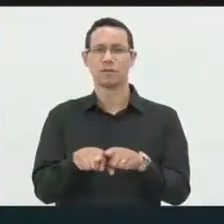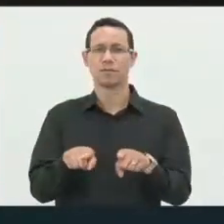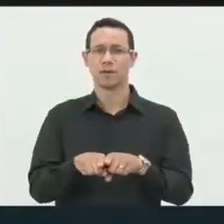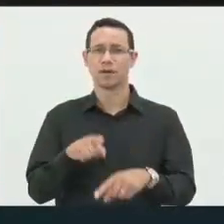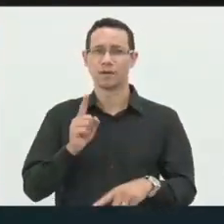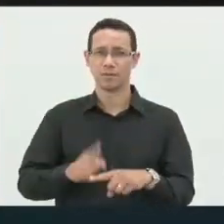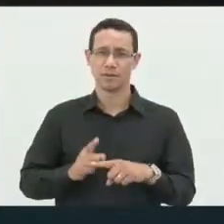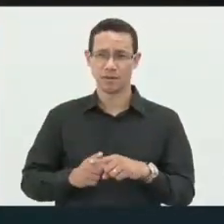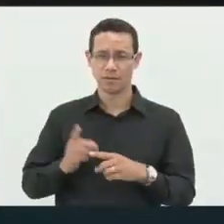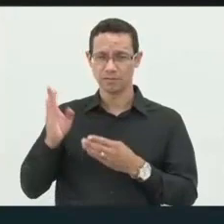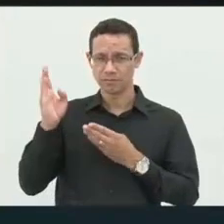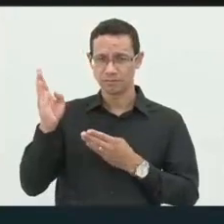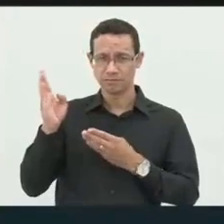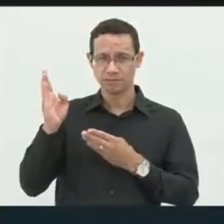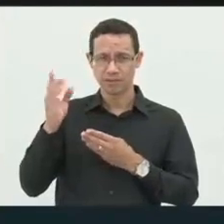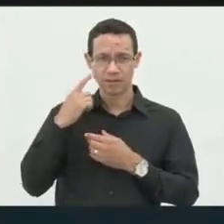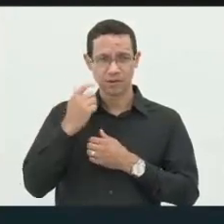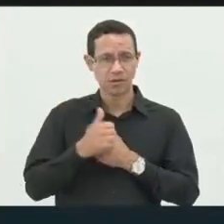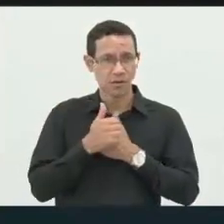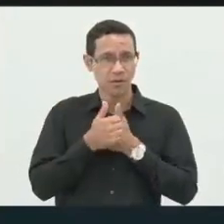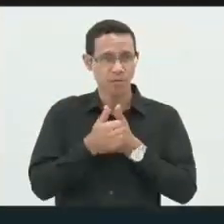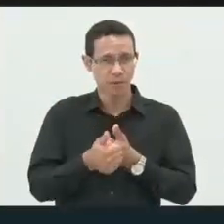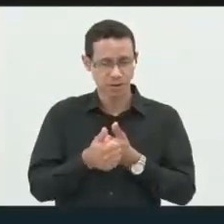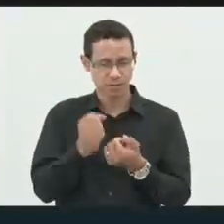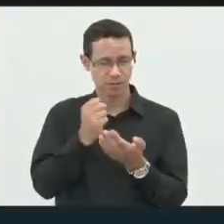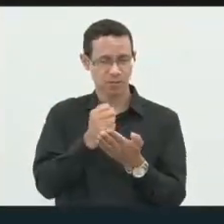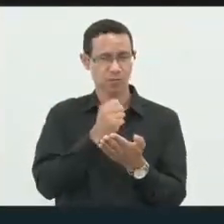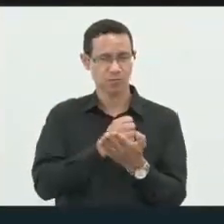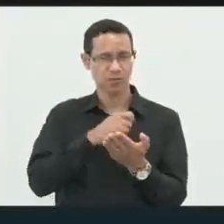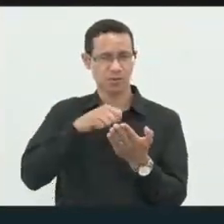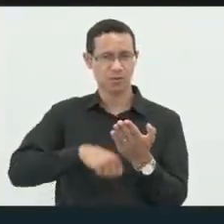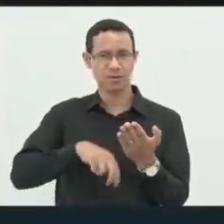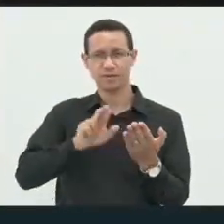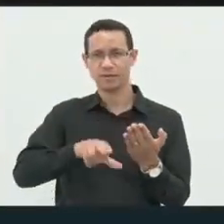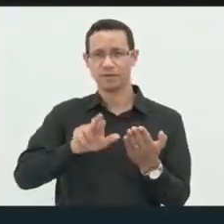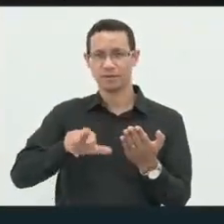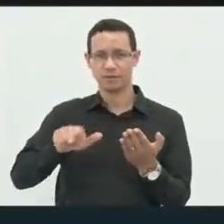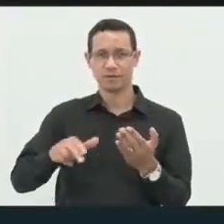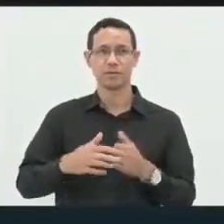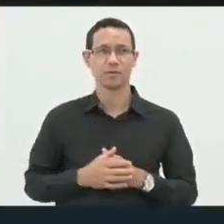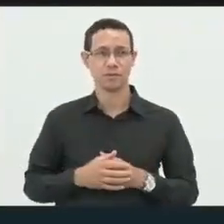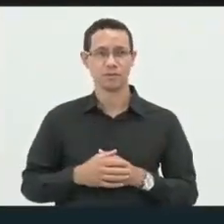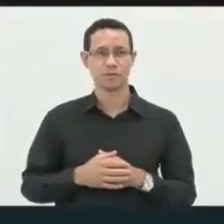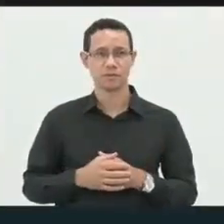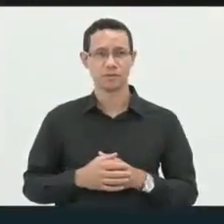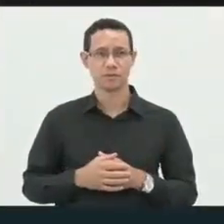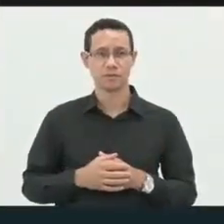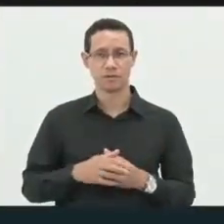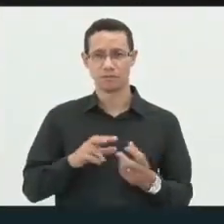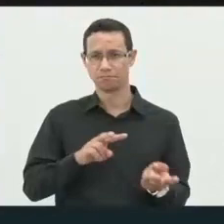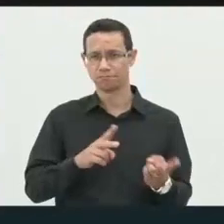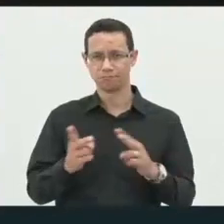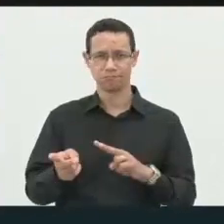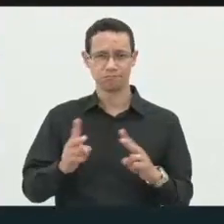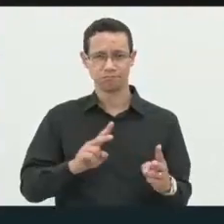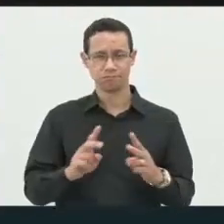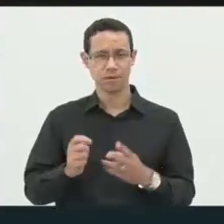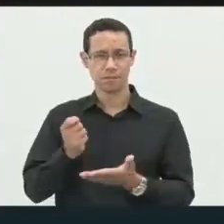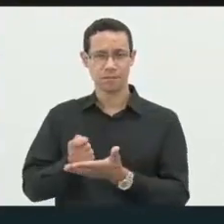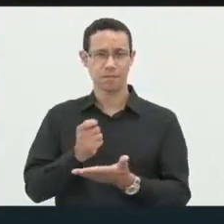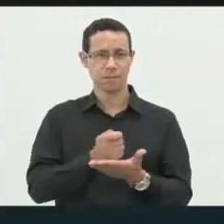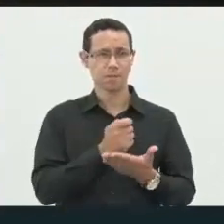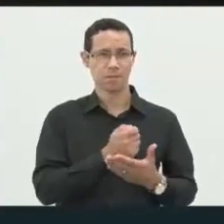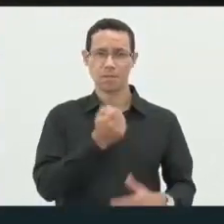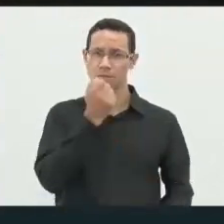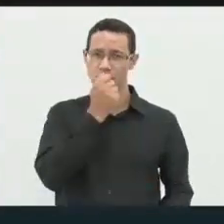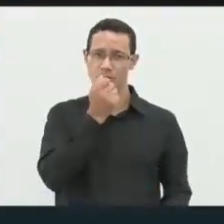tá acompanhando esse contrato e todo esse esse trâmite de de pagamento que ainda não